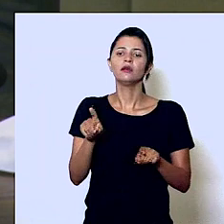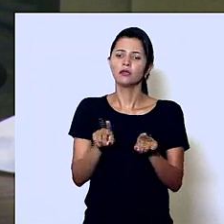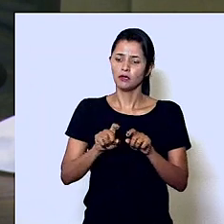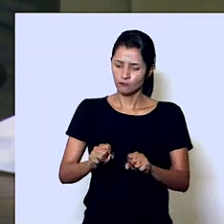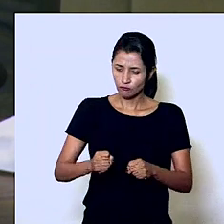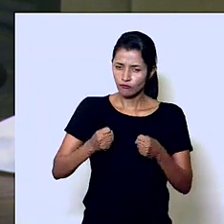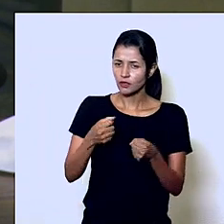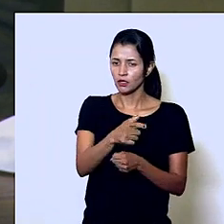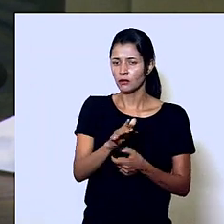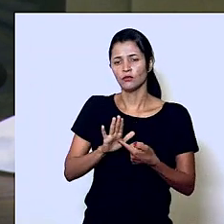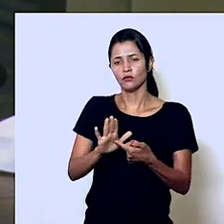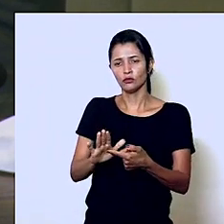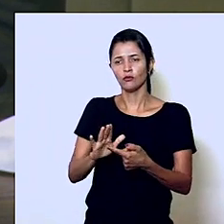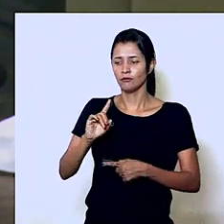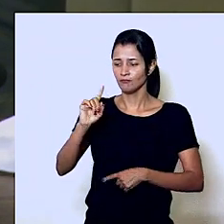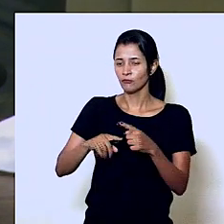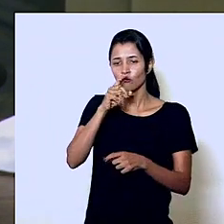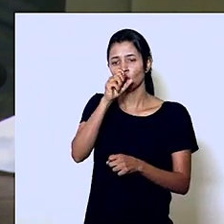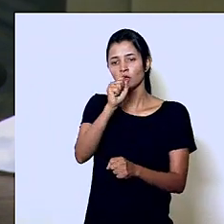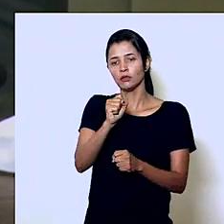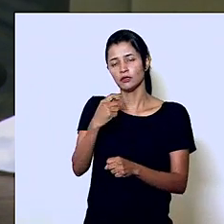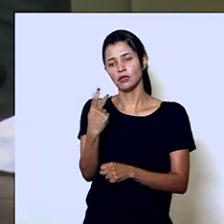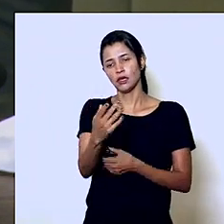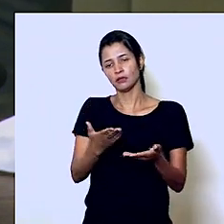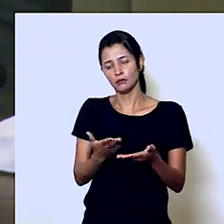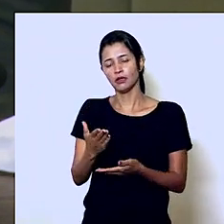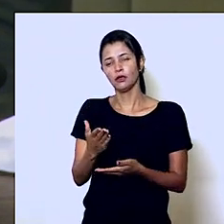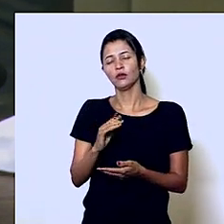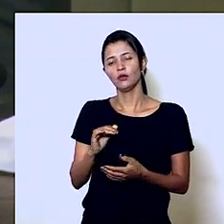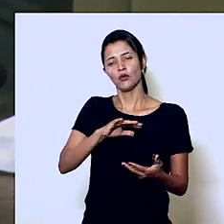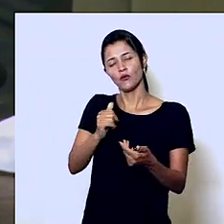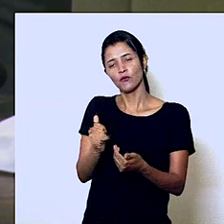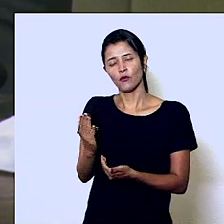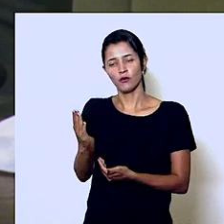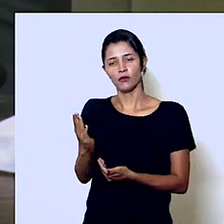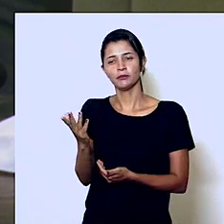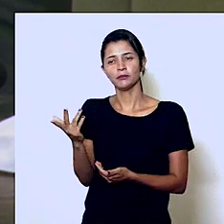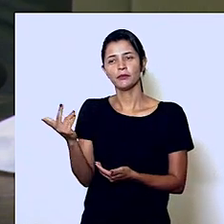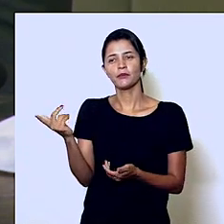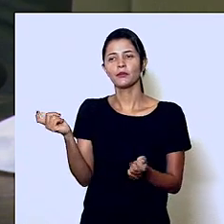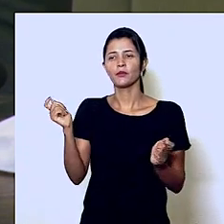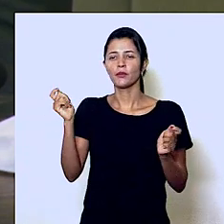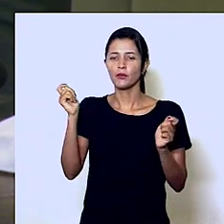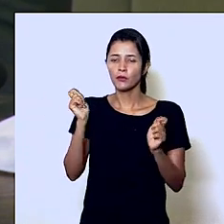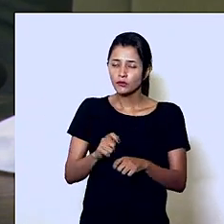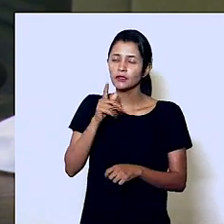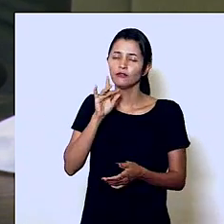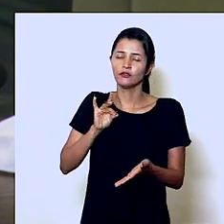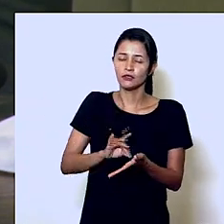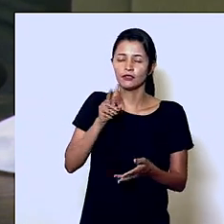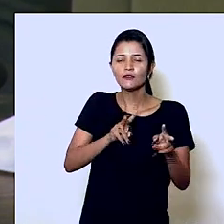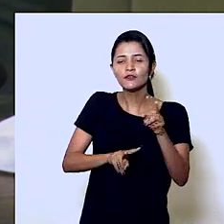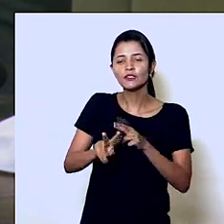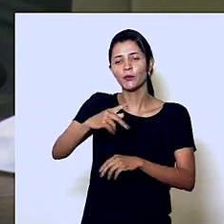e aprimorar o serviço exterior brasileiro para concretizar essa visão de país. Isabel, João